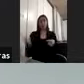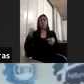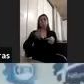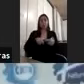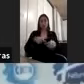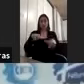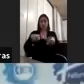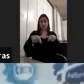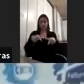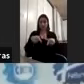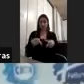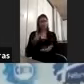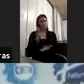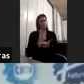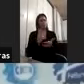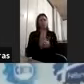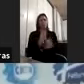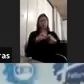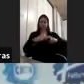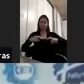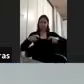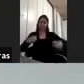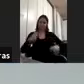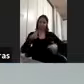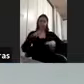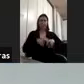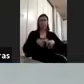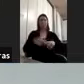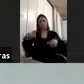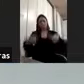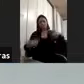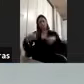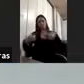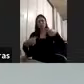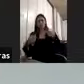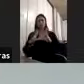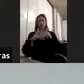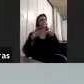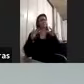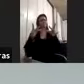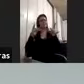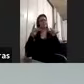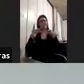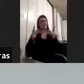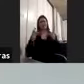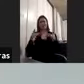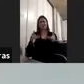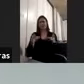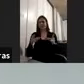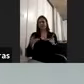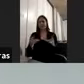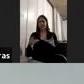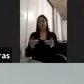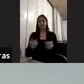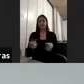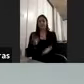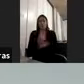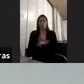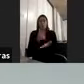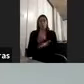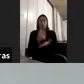negociação, discutir layoff, discutir PLR, enfim, o que for necessário para manter os empregos nessa hora, que é a